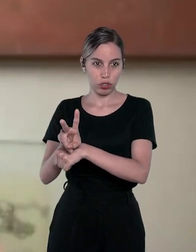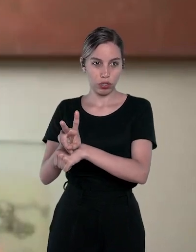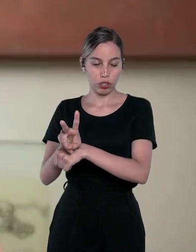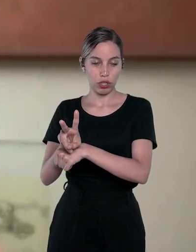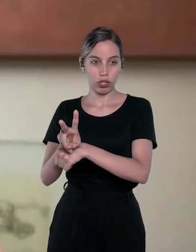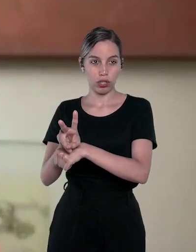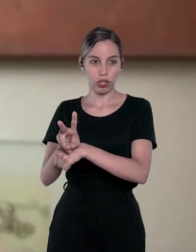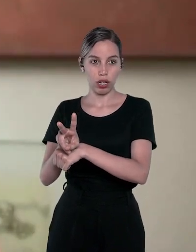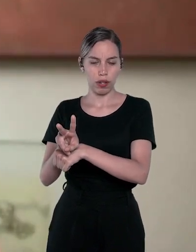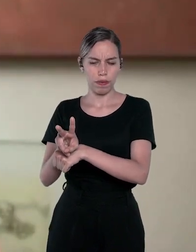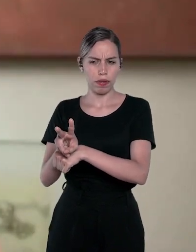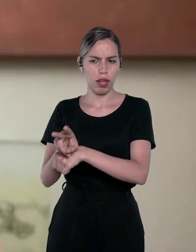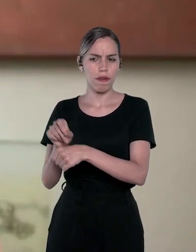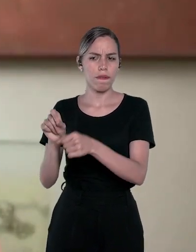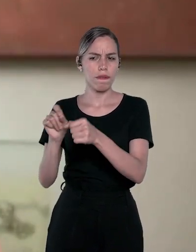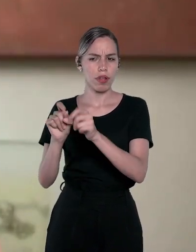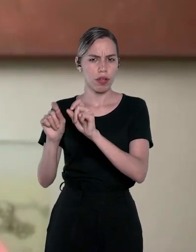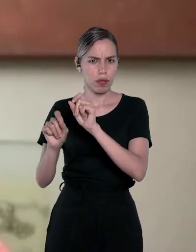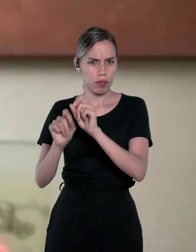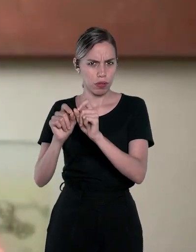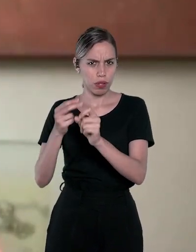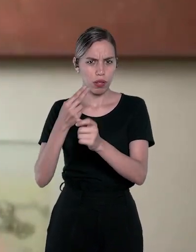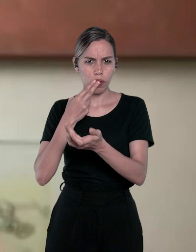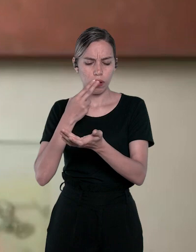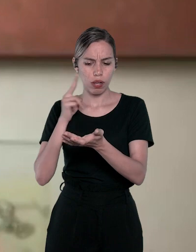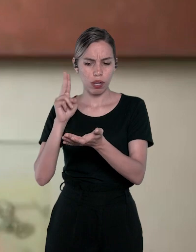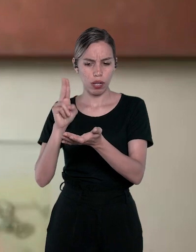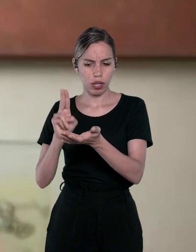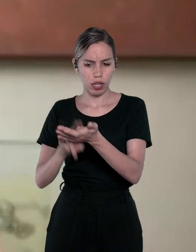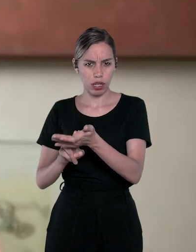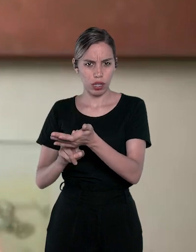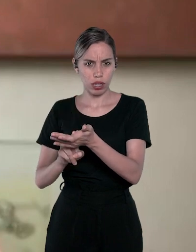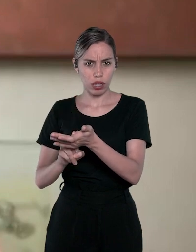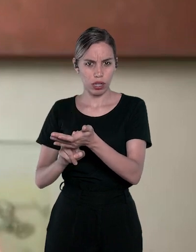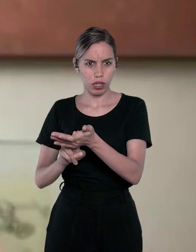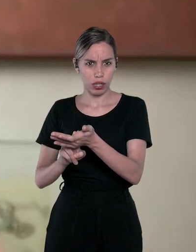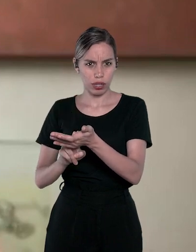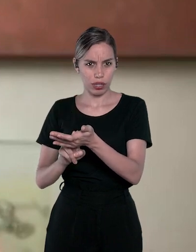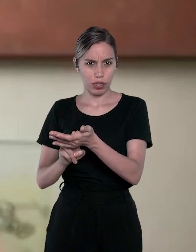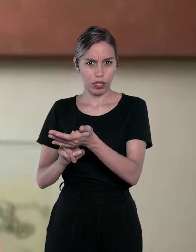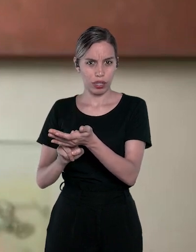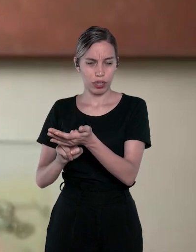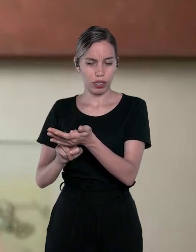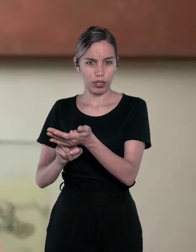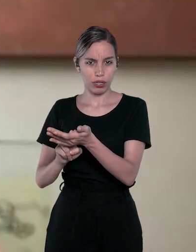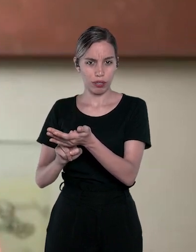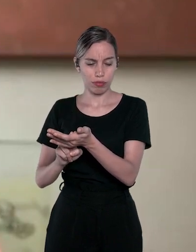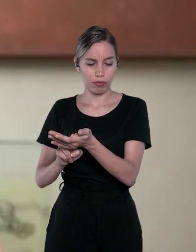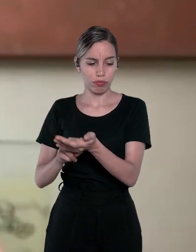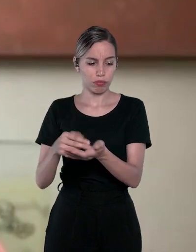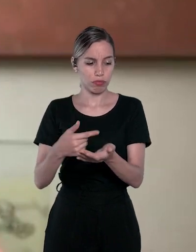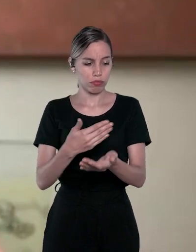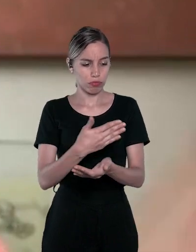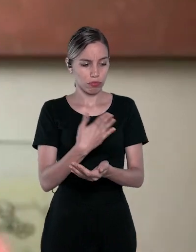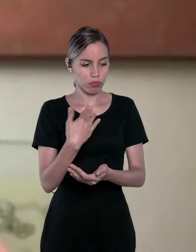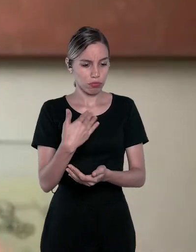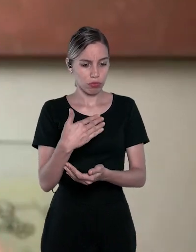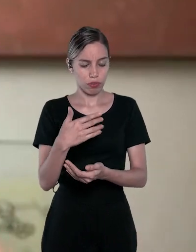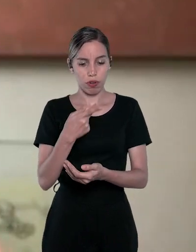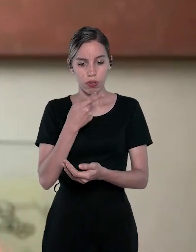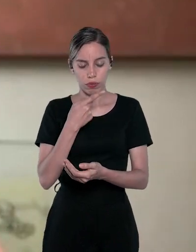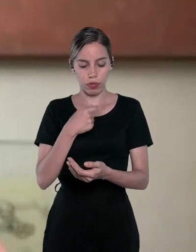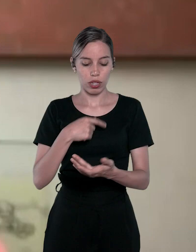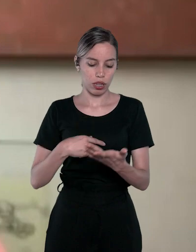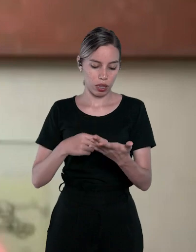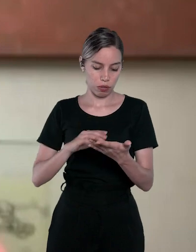uma cartinha com uma entrevista. Estamos aqui entrevistando os jovens